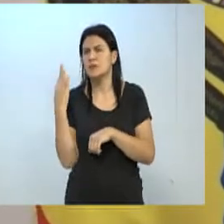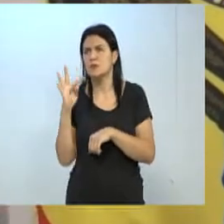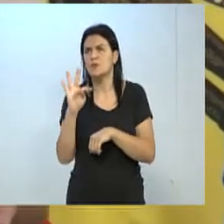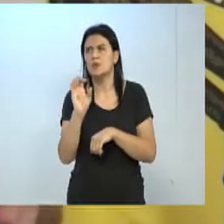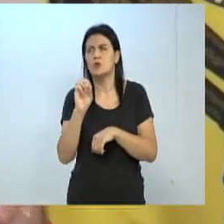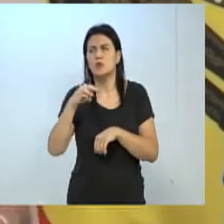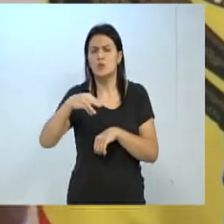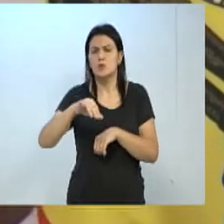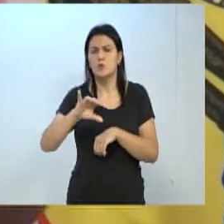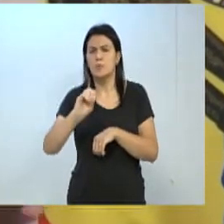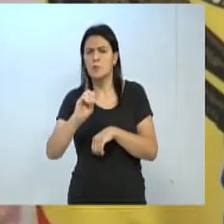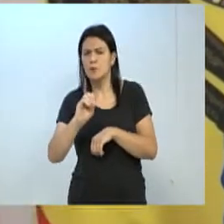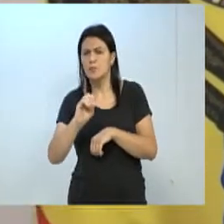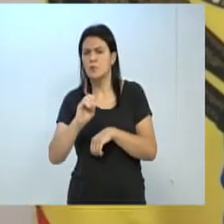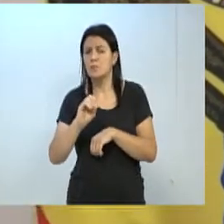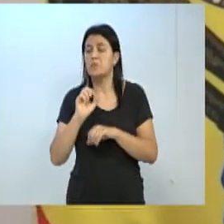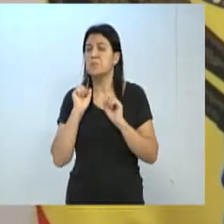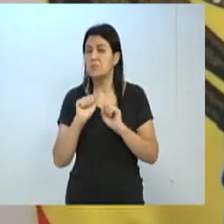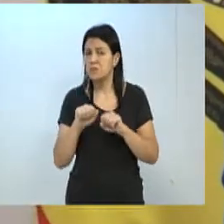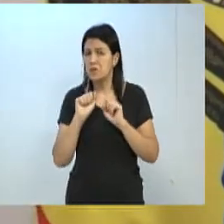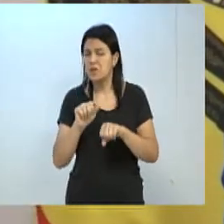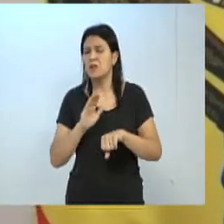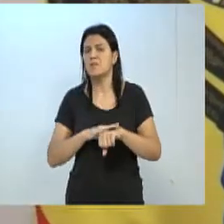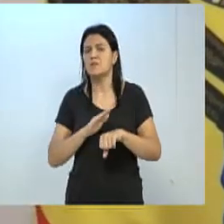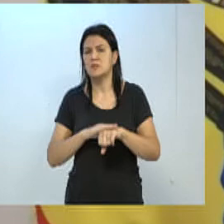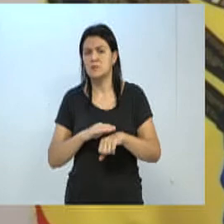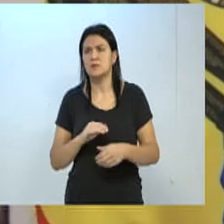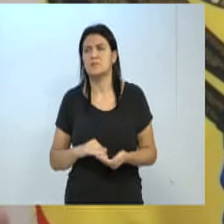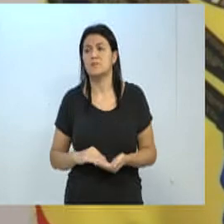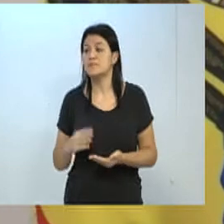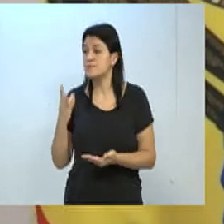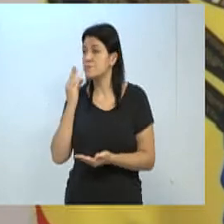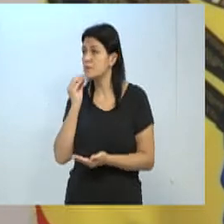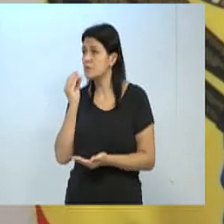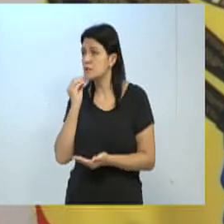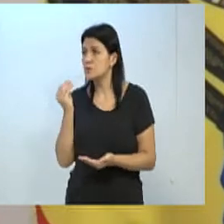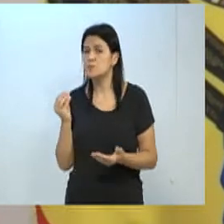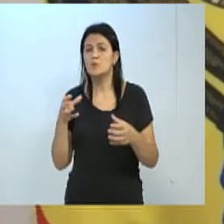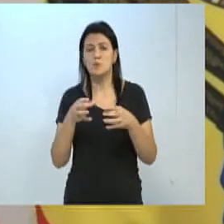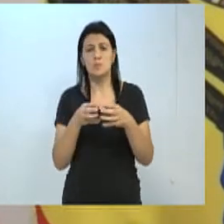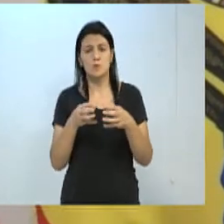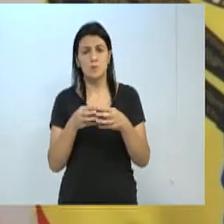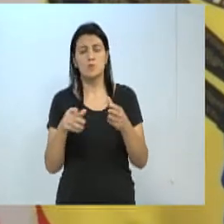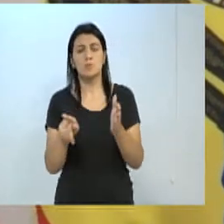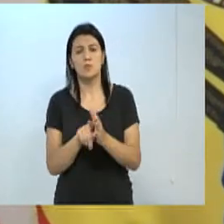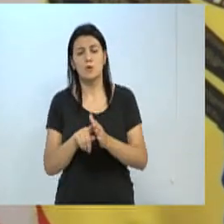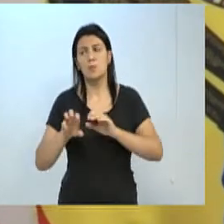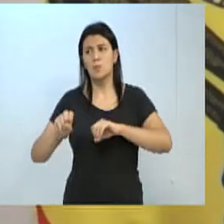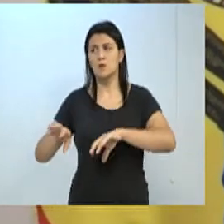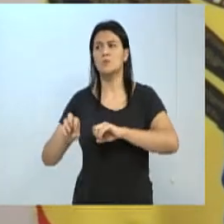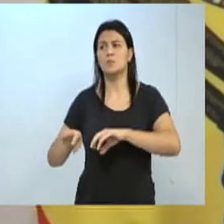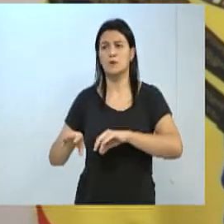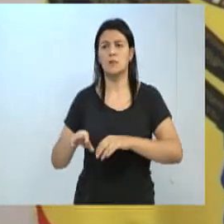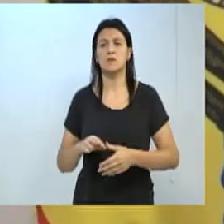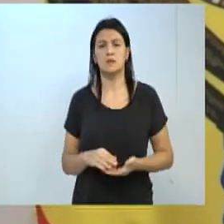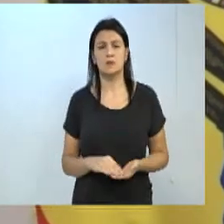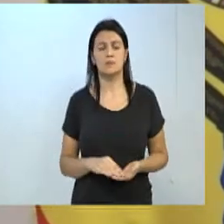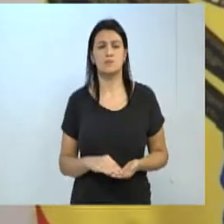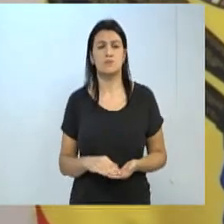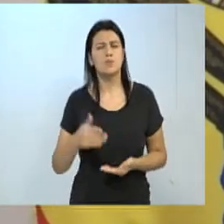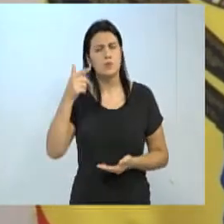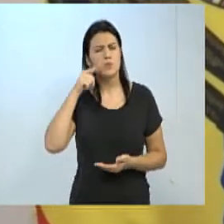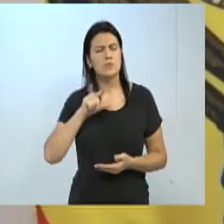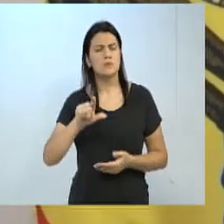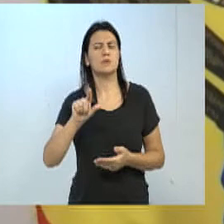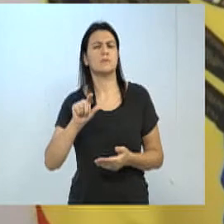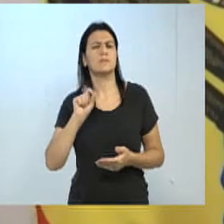há possibilidade, estão dispostos a fazer... Então, Gilson, que a nossa comissão de educação, tá, abocanhe esse